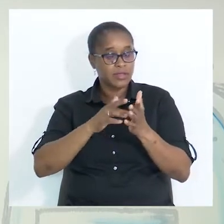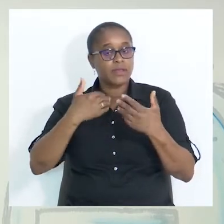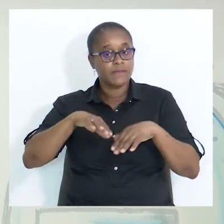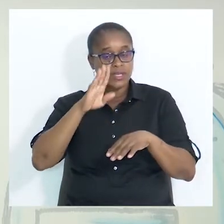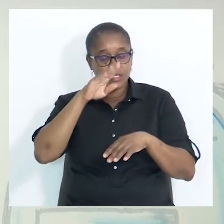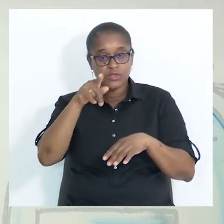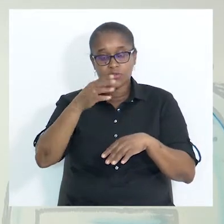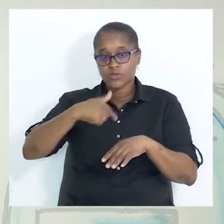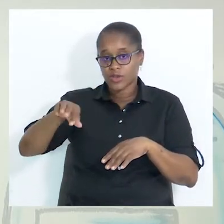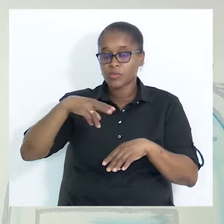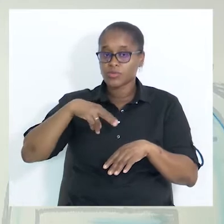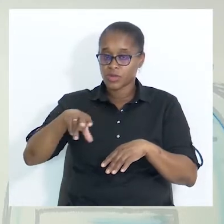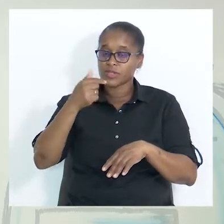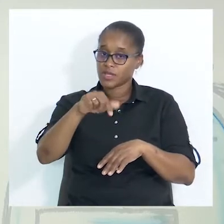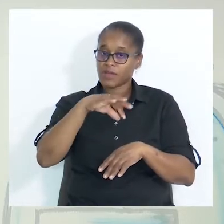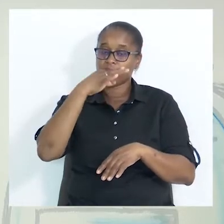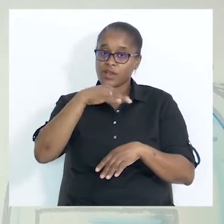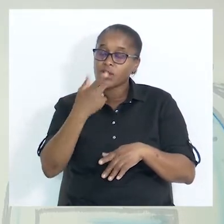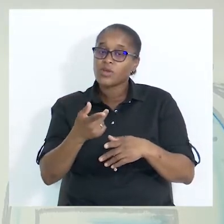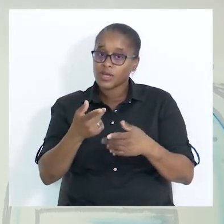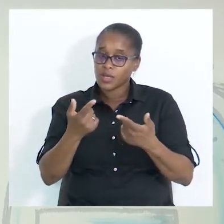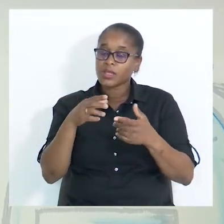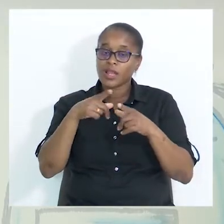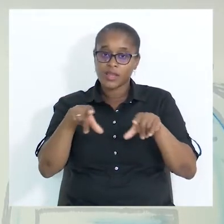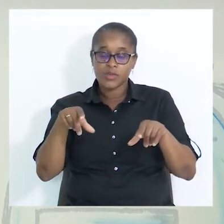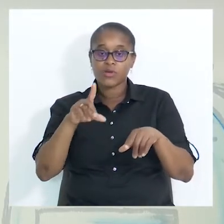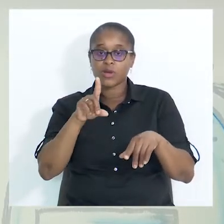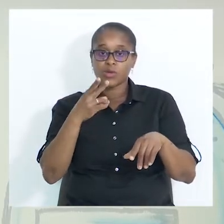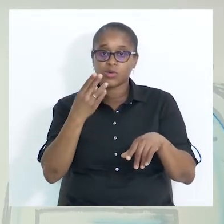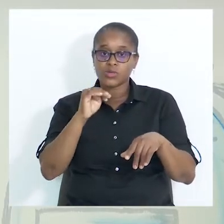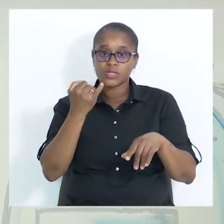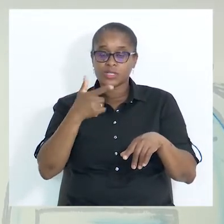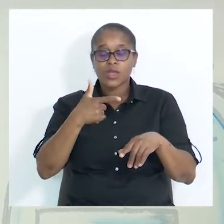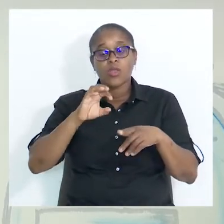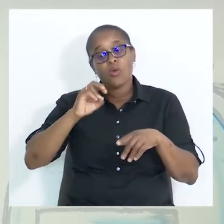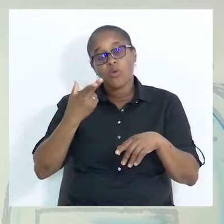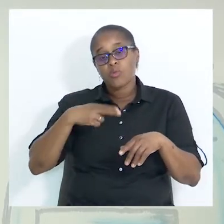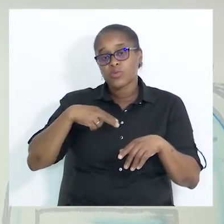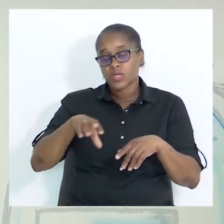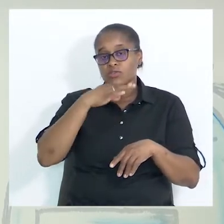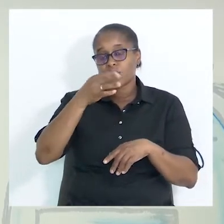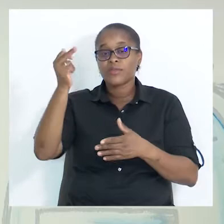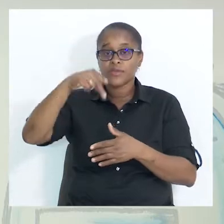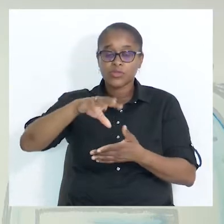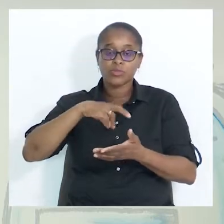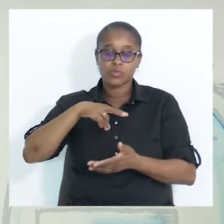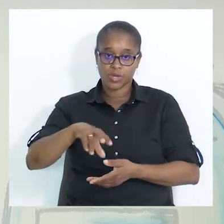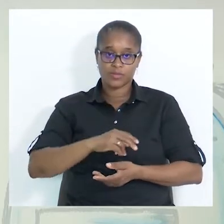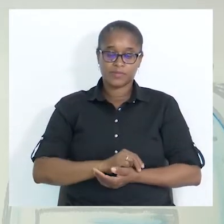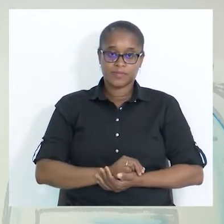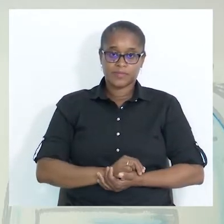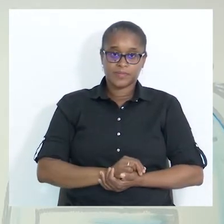se vais a Portugal, vais ter que falar aquilo que é a variedade lusitana ou então o português falado dentro de Portugal.